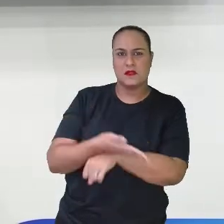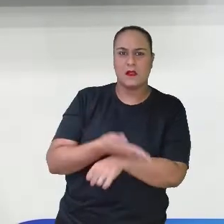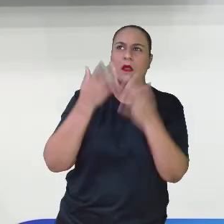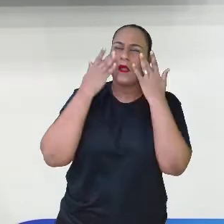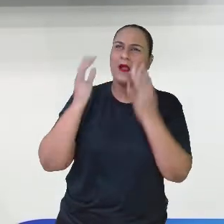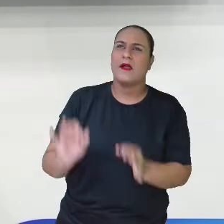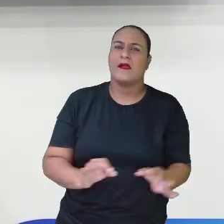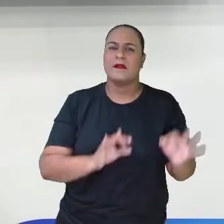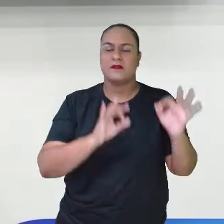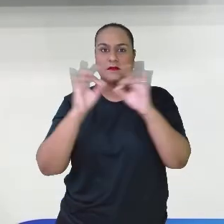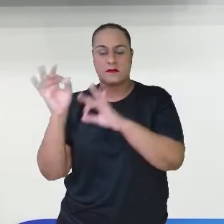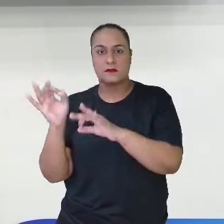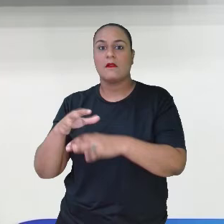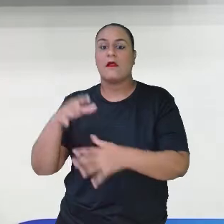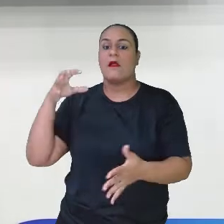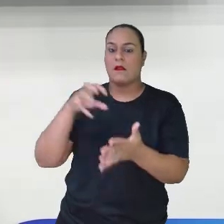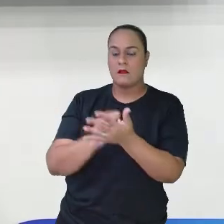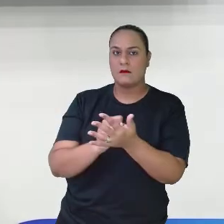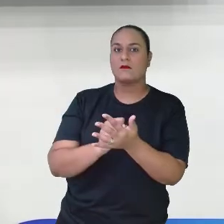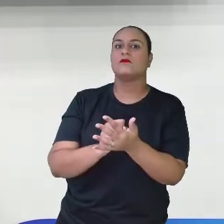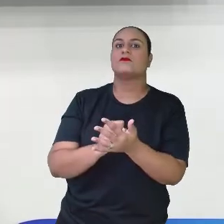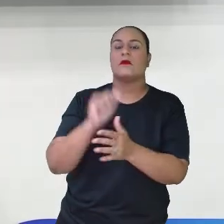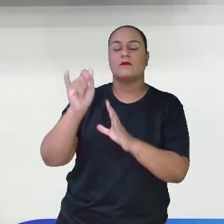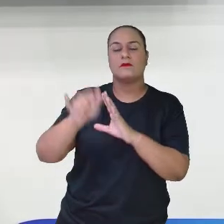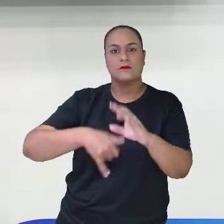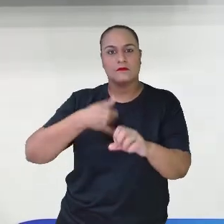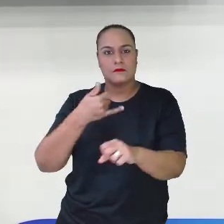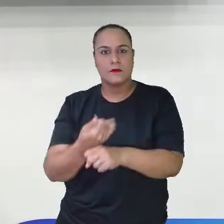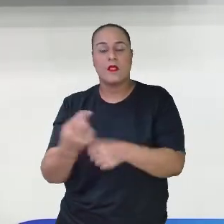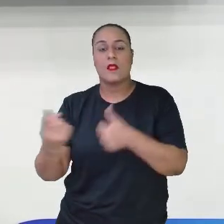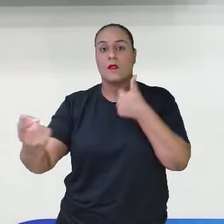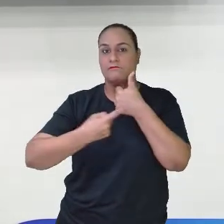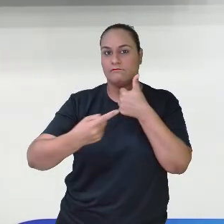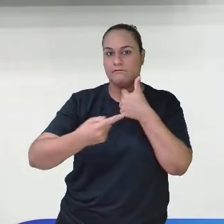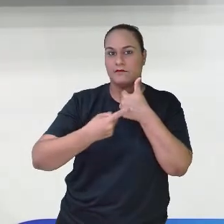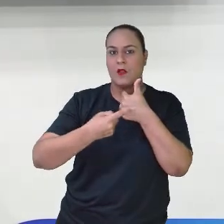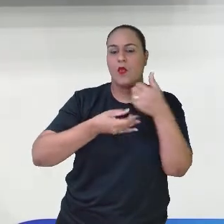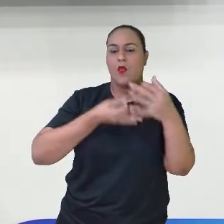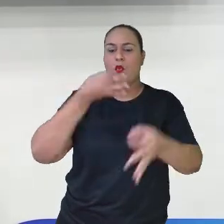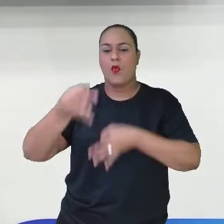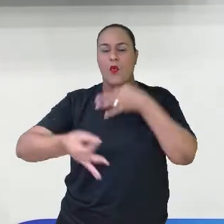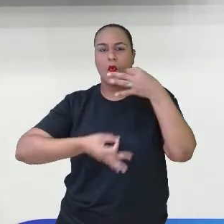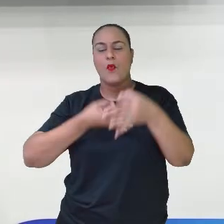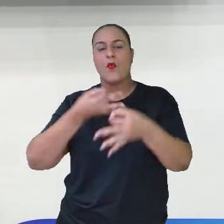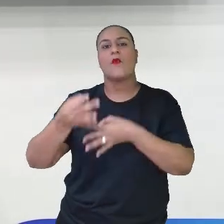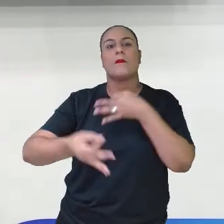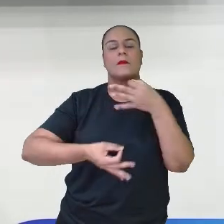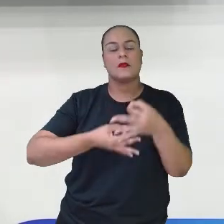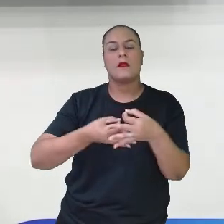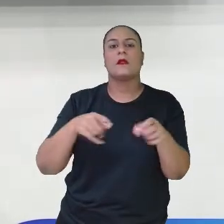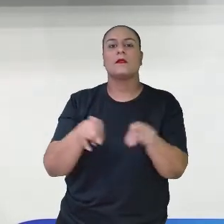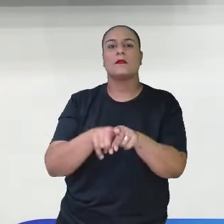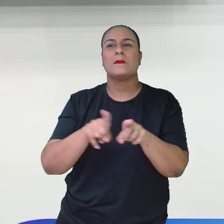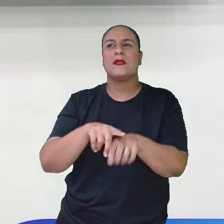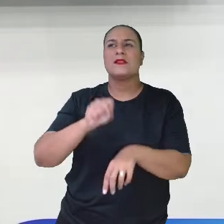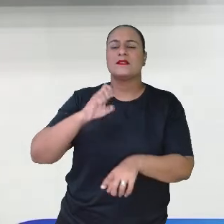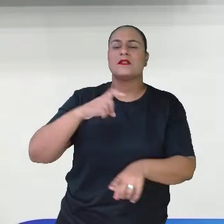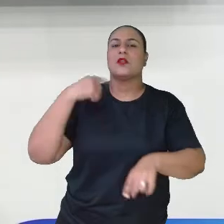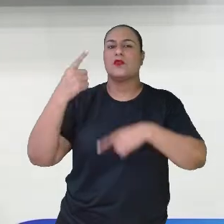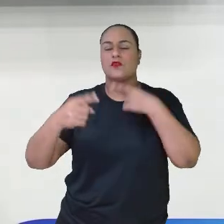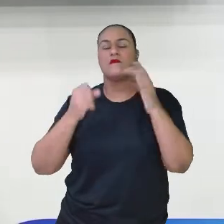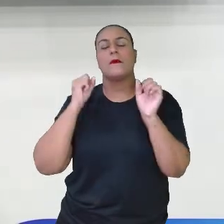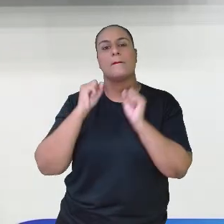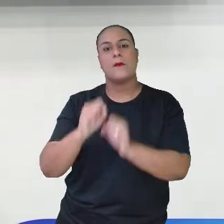assistir, assinar o canal, dar um like nas aulas, tirar suas dúvidas, fazer comentários, e a gente sempre está passando por lá para ver